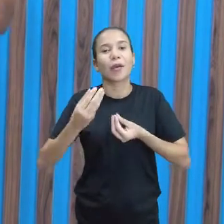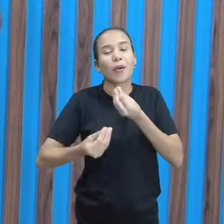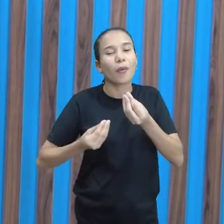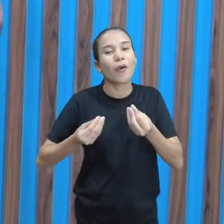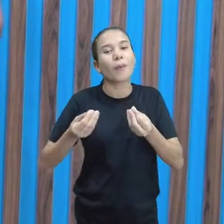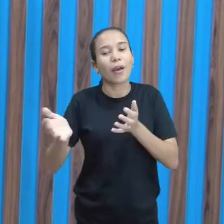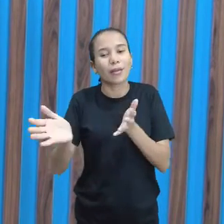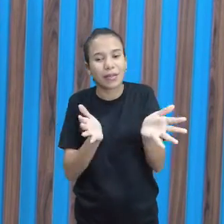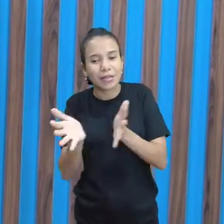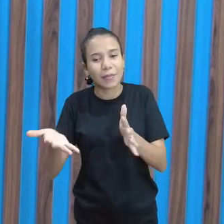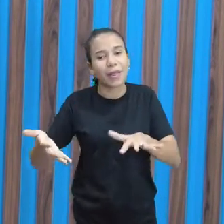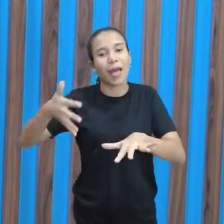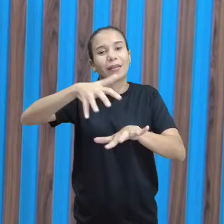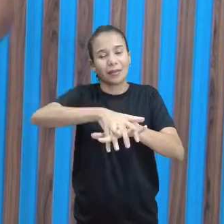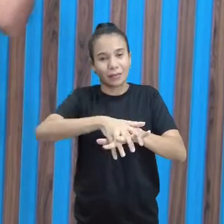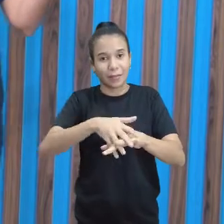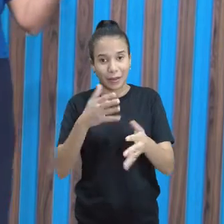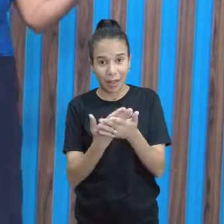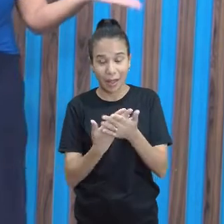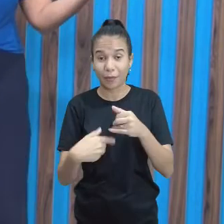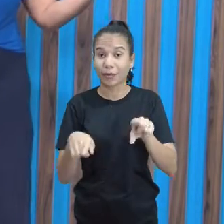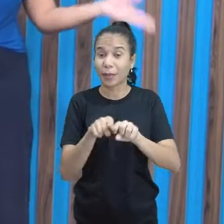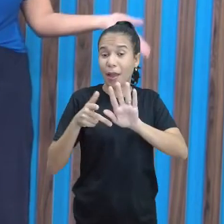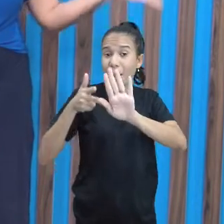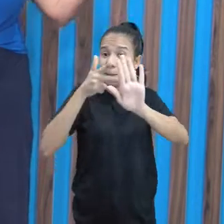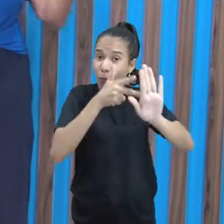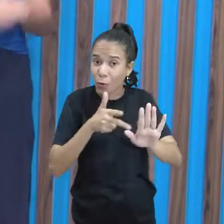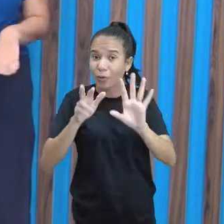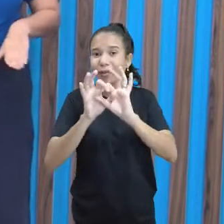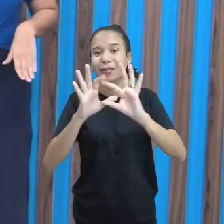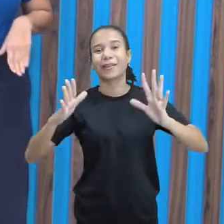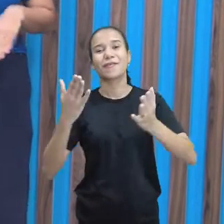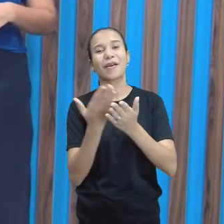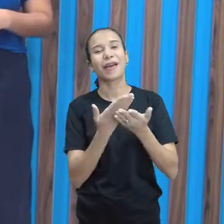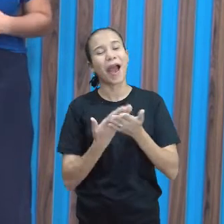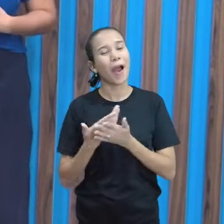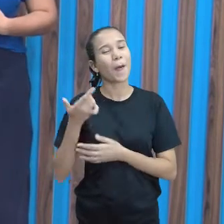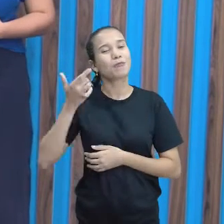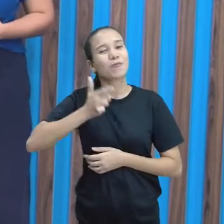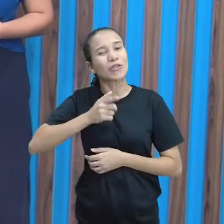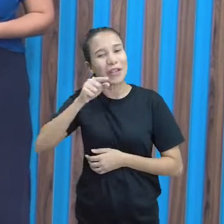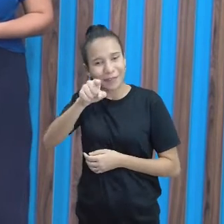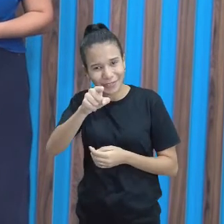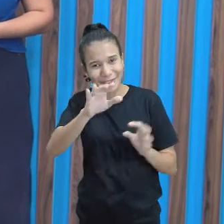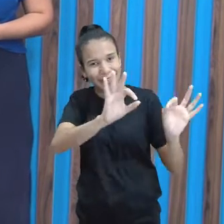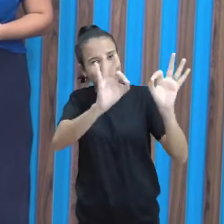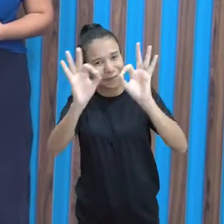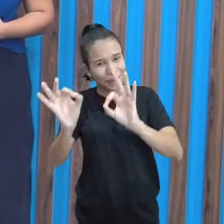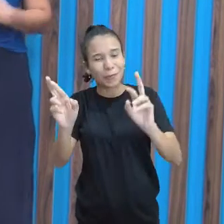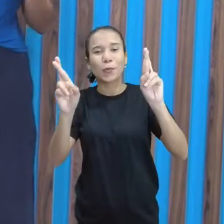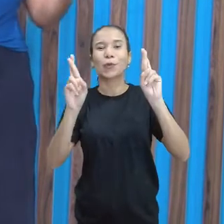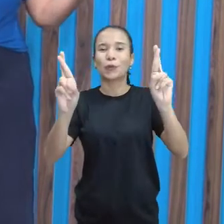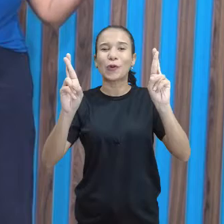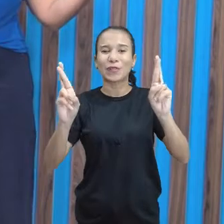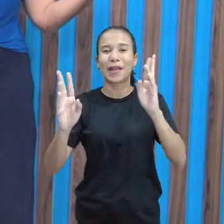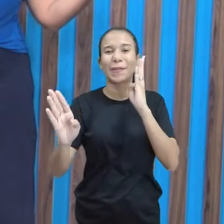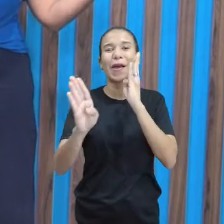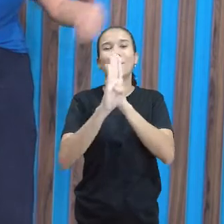tornando essa aula muito mais acessível. Agradecer a produção, que permite que essa aula chegue até vocês. Eu espero